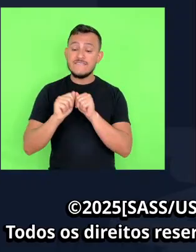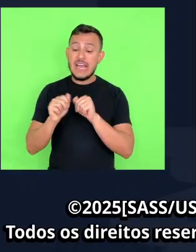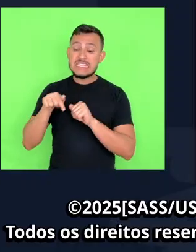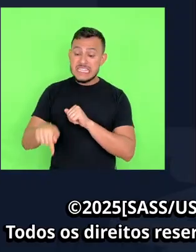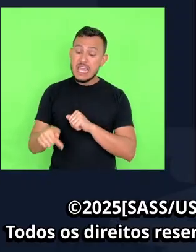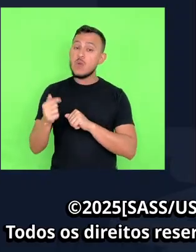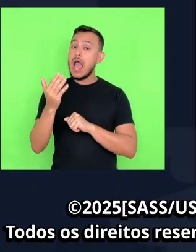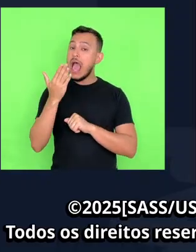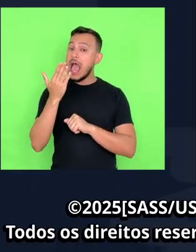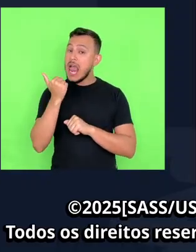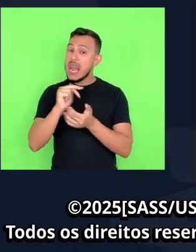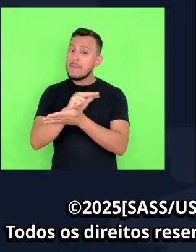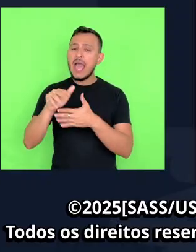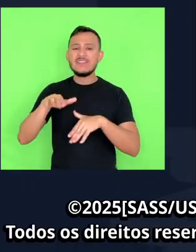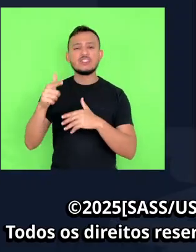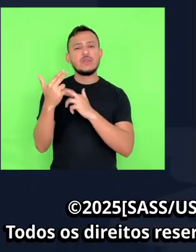tem responsabilização.